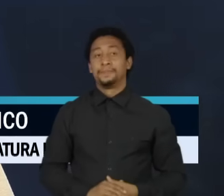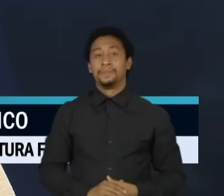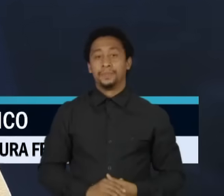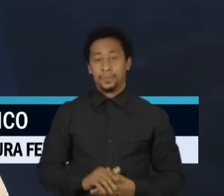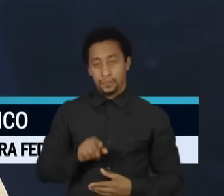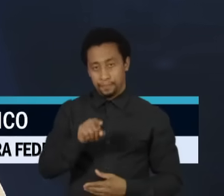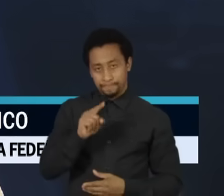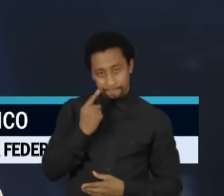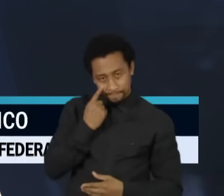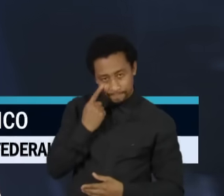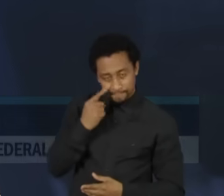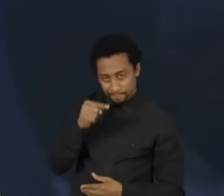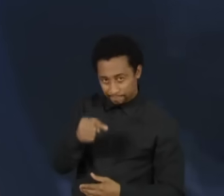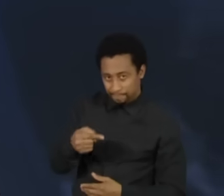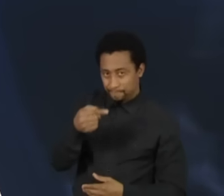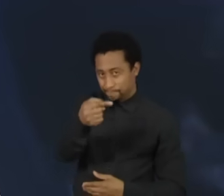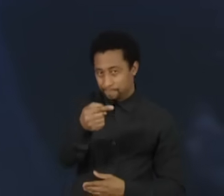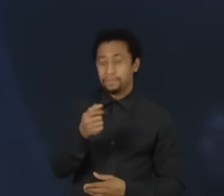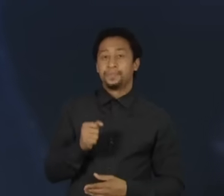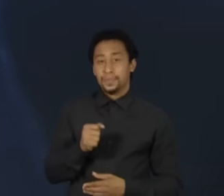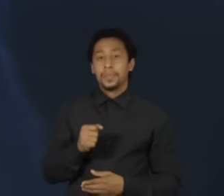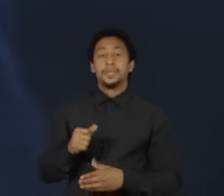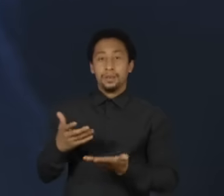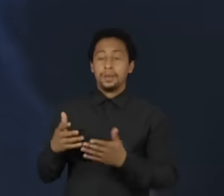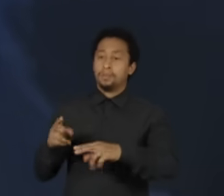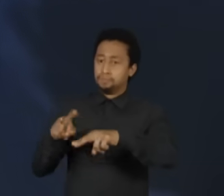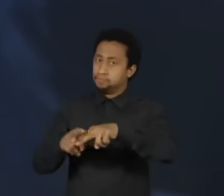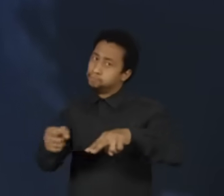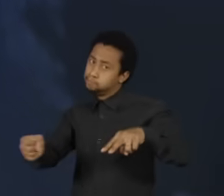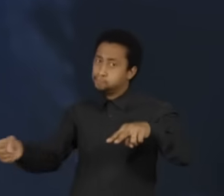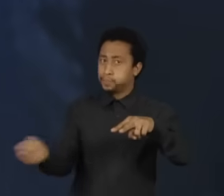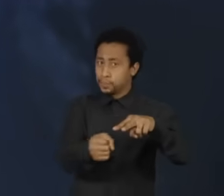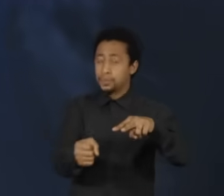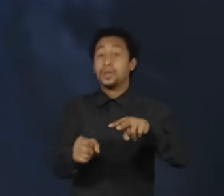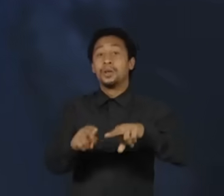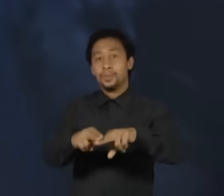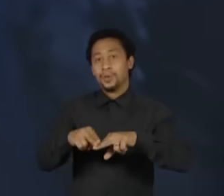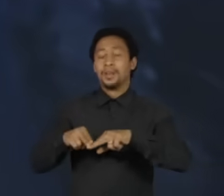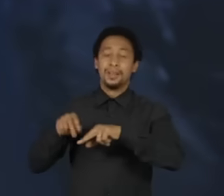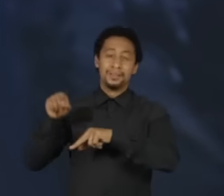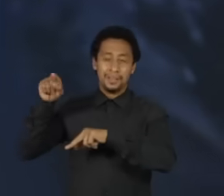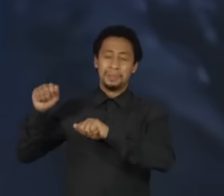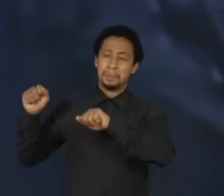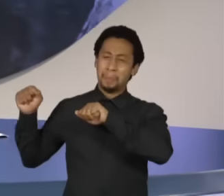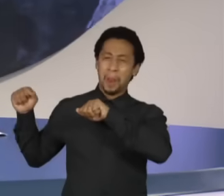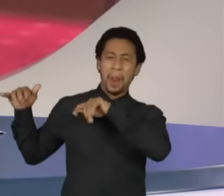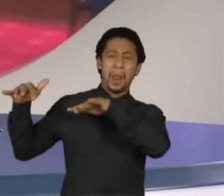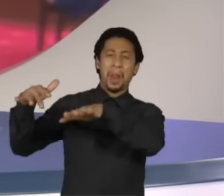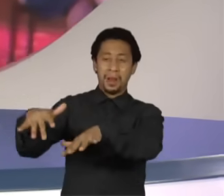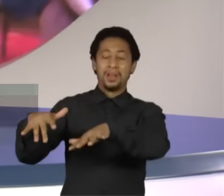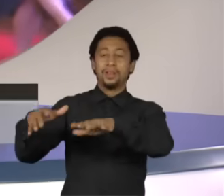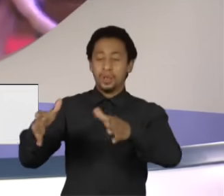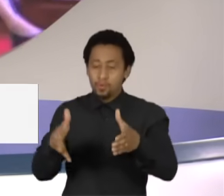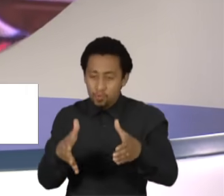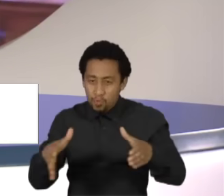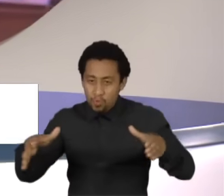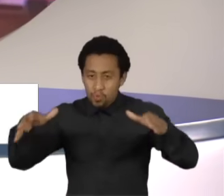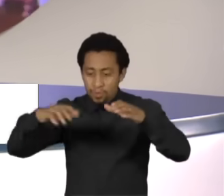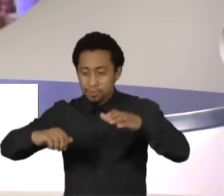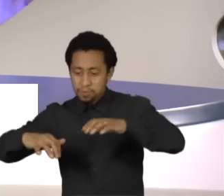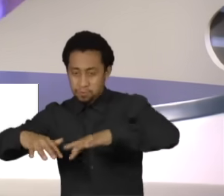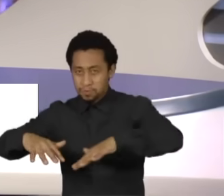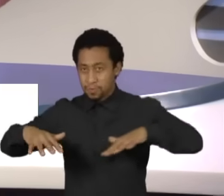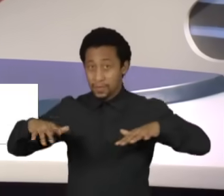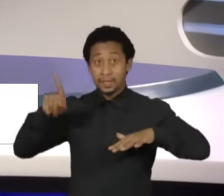E você vai ver em instantes o início das condenações dos acusados pela invasão do Capitólio nos Estados Unidos. E ainda China